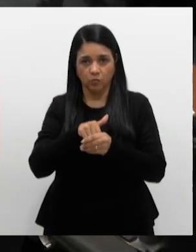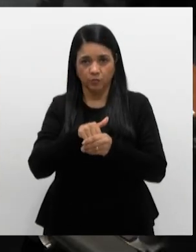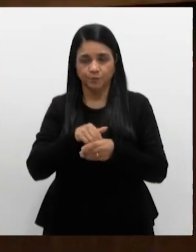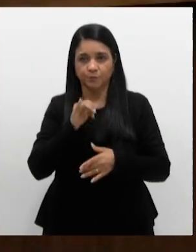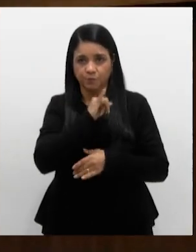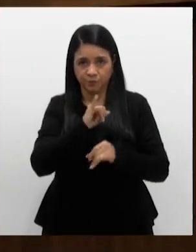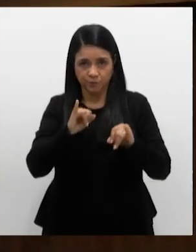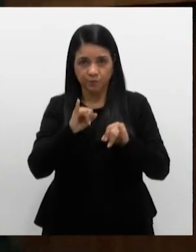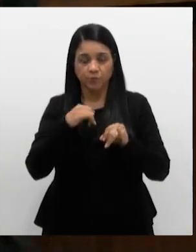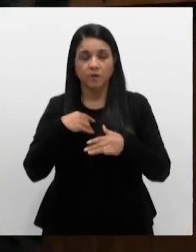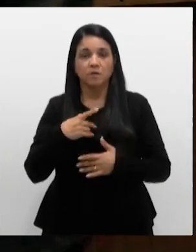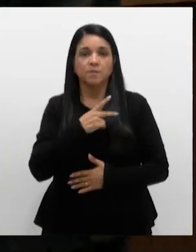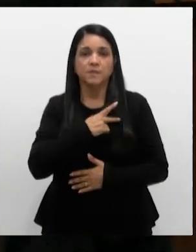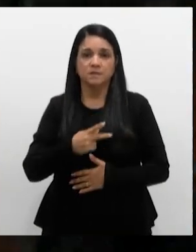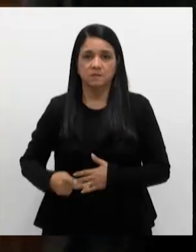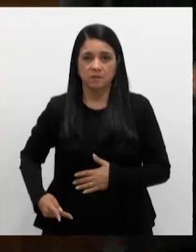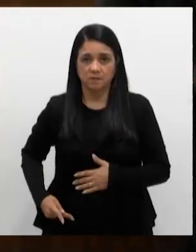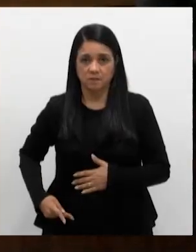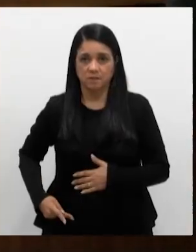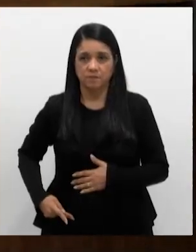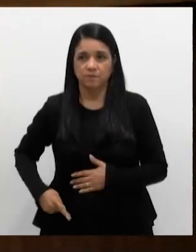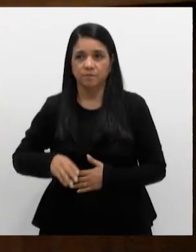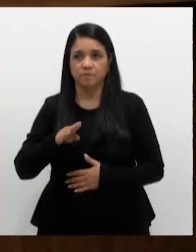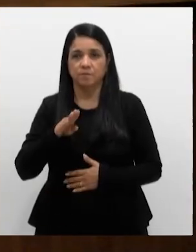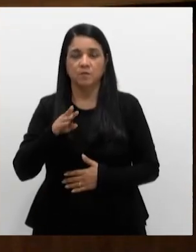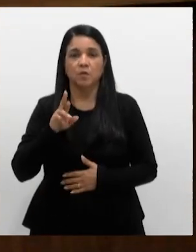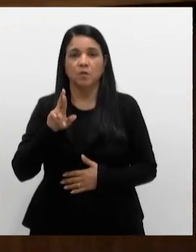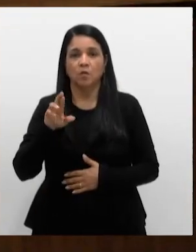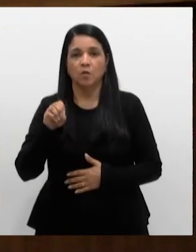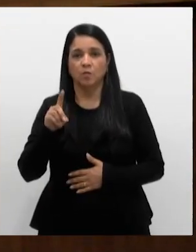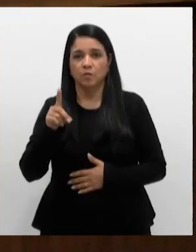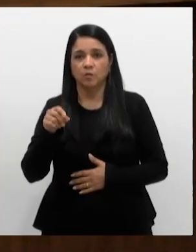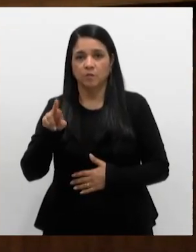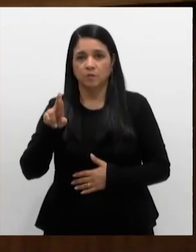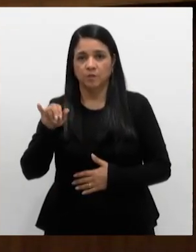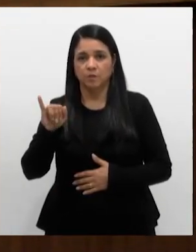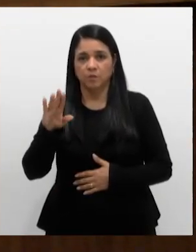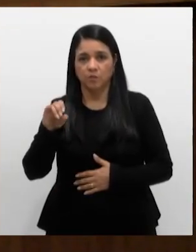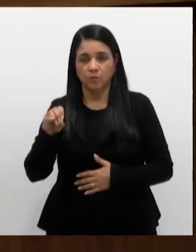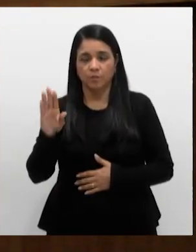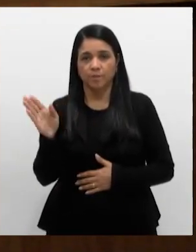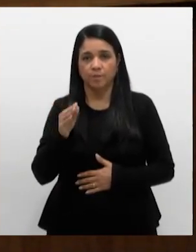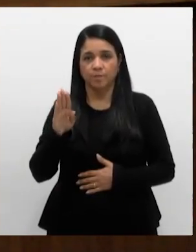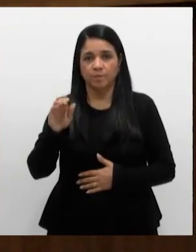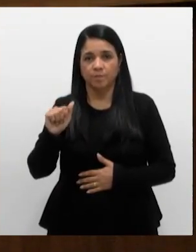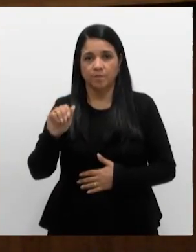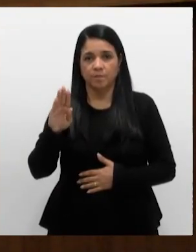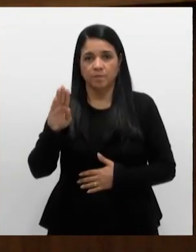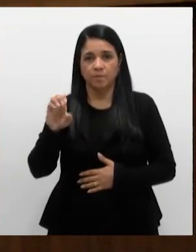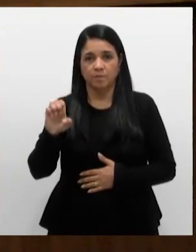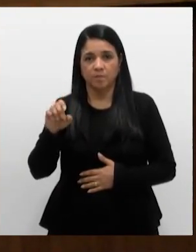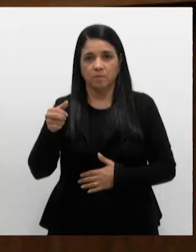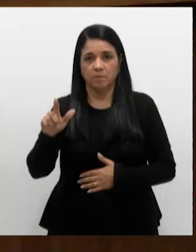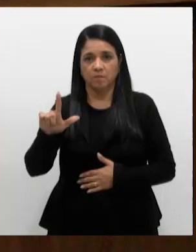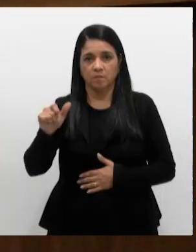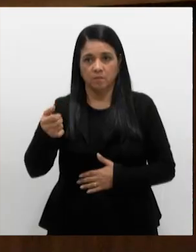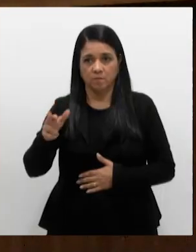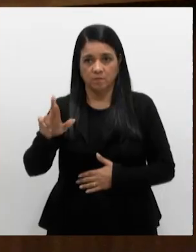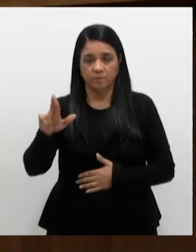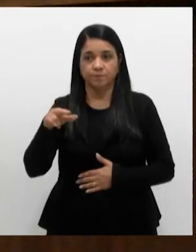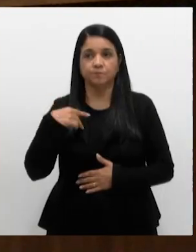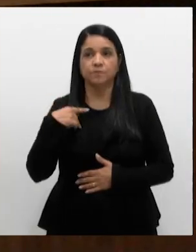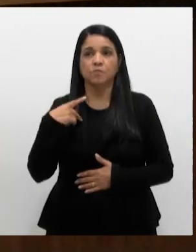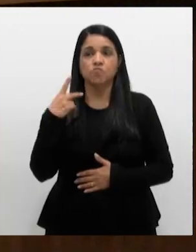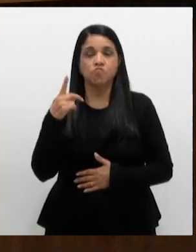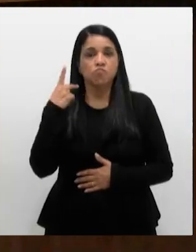Presidente democrático Rodrigo Bacelar. Então, o